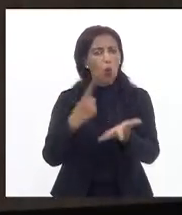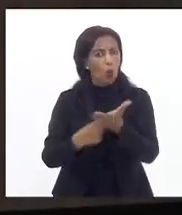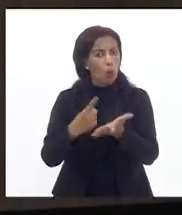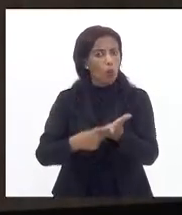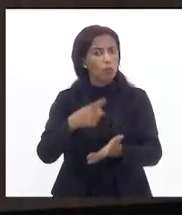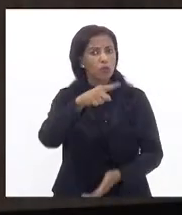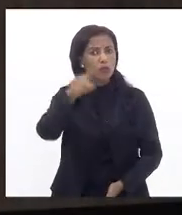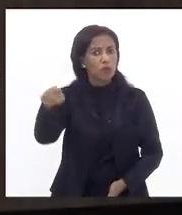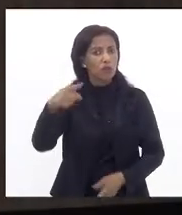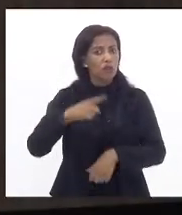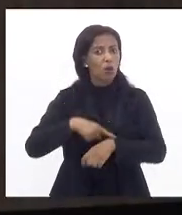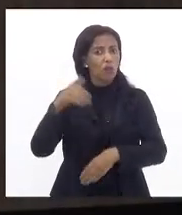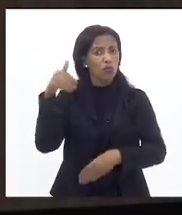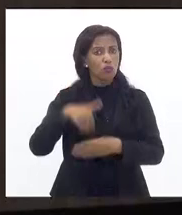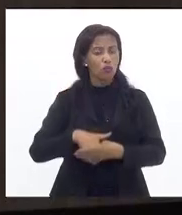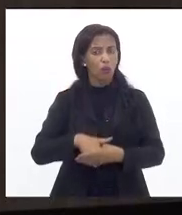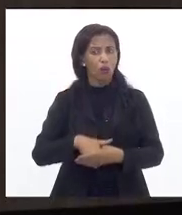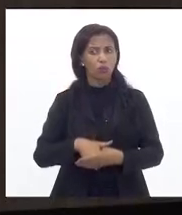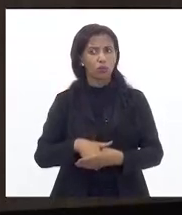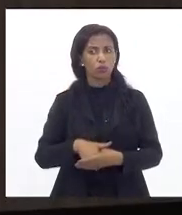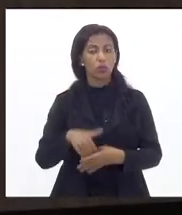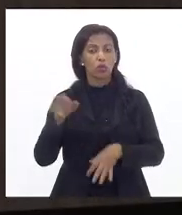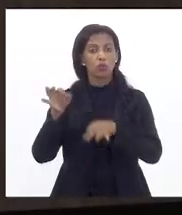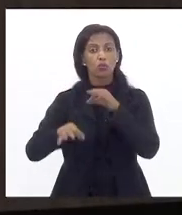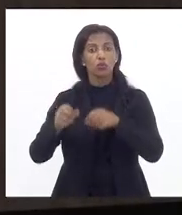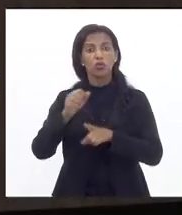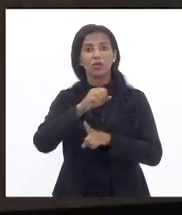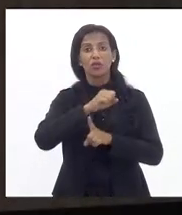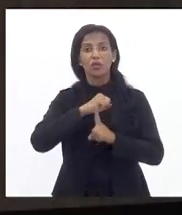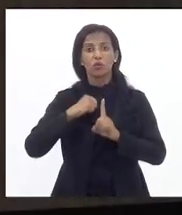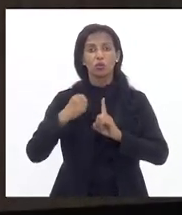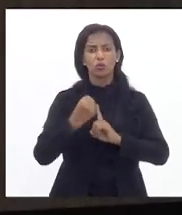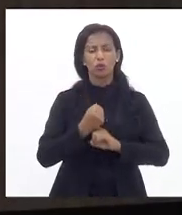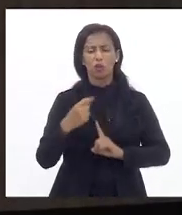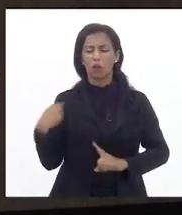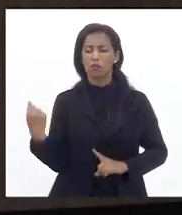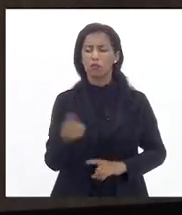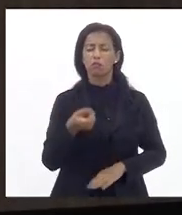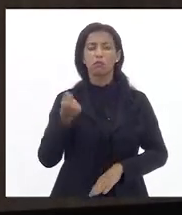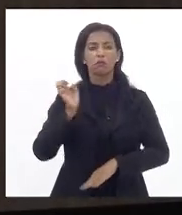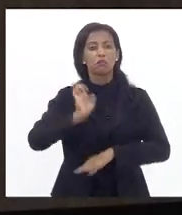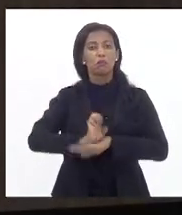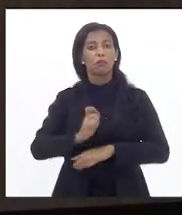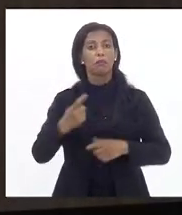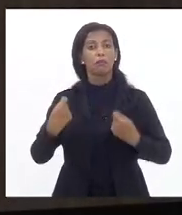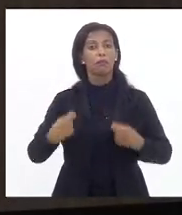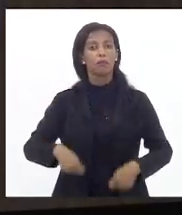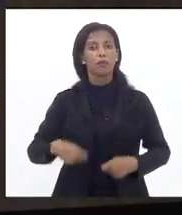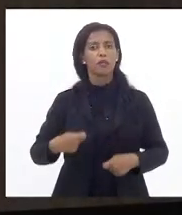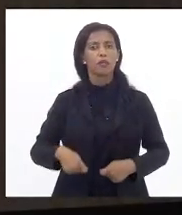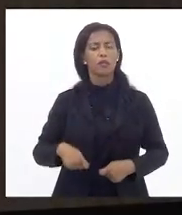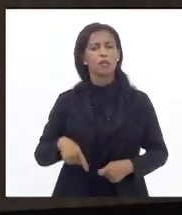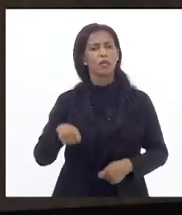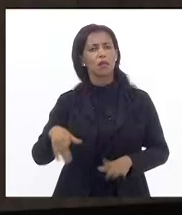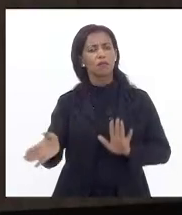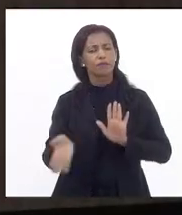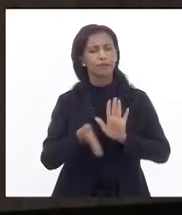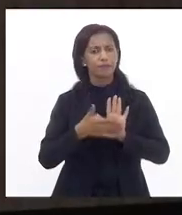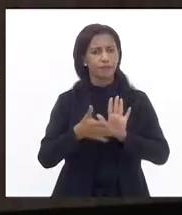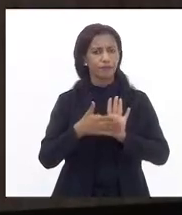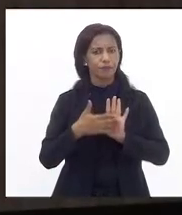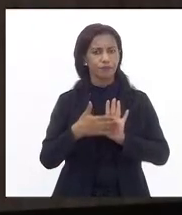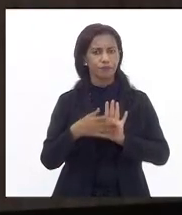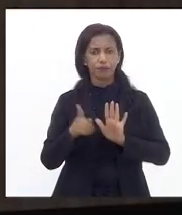firmaram na hora do voto Mas será por favor é o que o nosso estado precisa e essa proposta